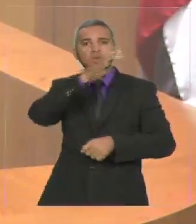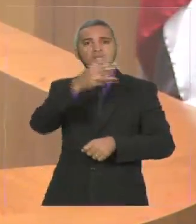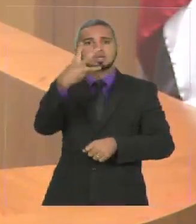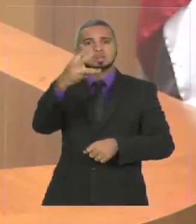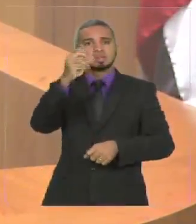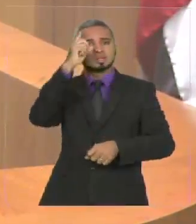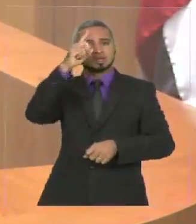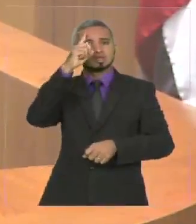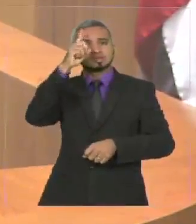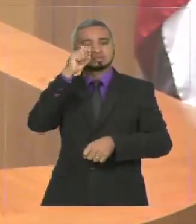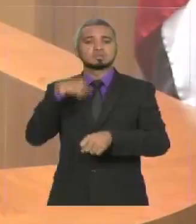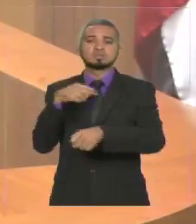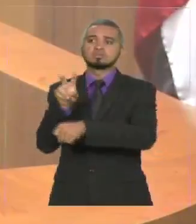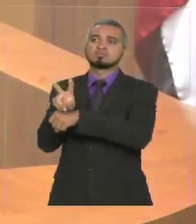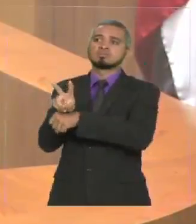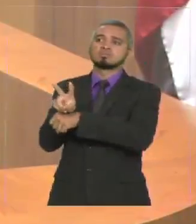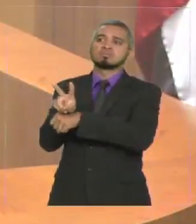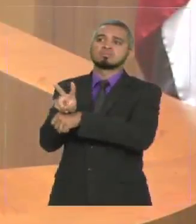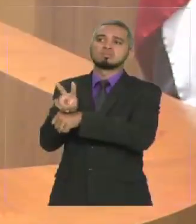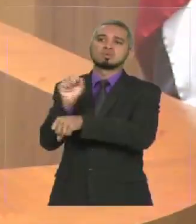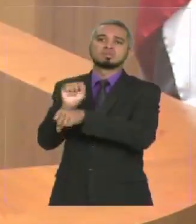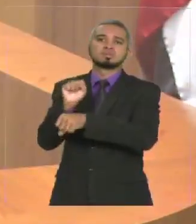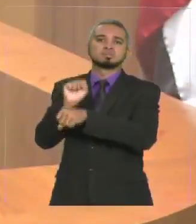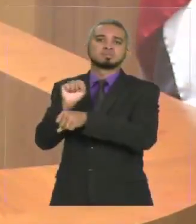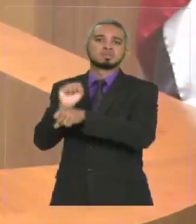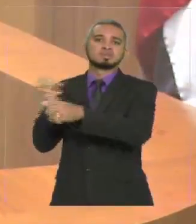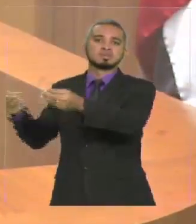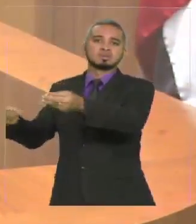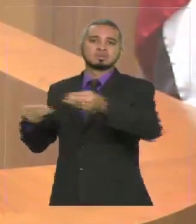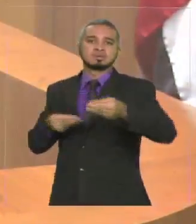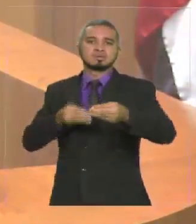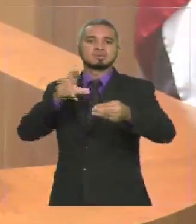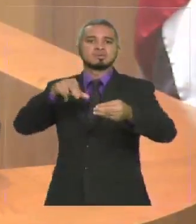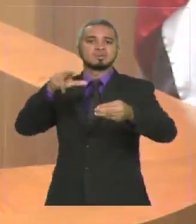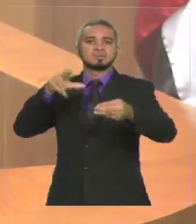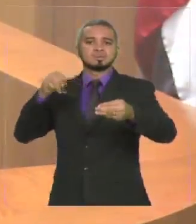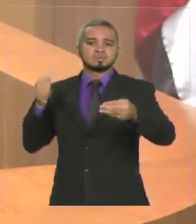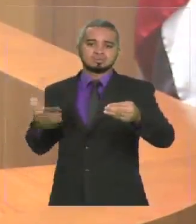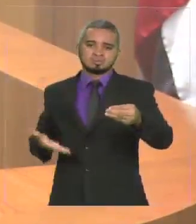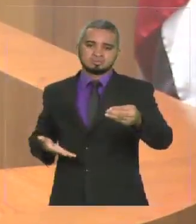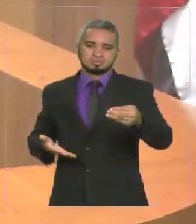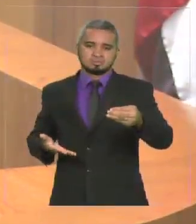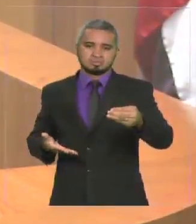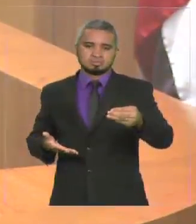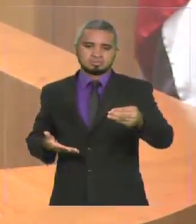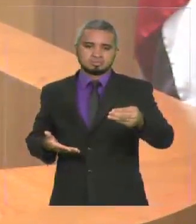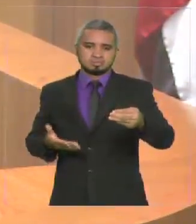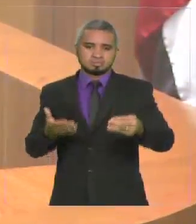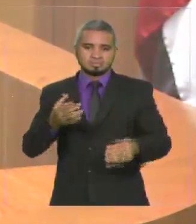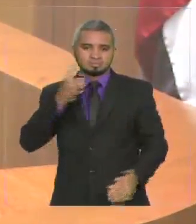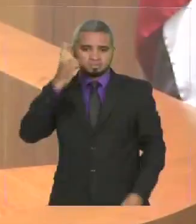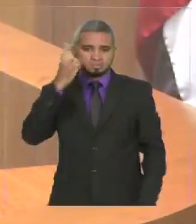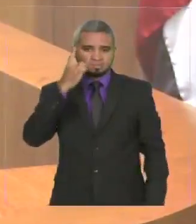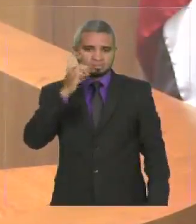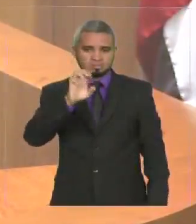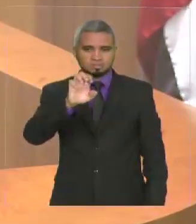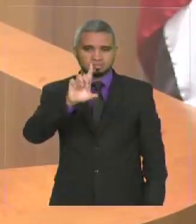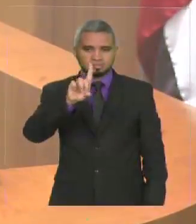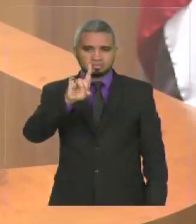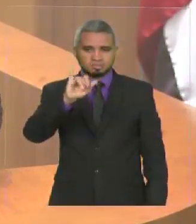a licitação da Praça da Lagoa. Então, eu estou fazendo, deputada, um simples Lajun, pedido. Vossa Excelência me concede uma parte?